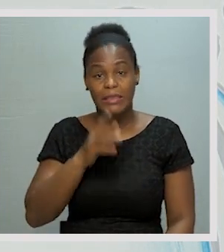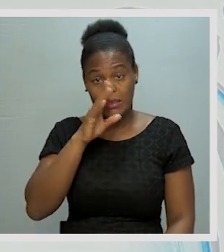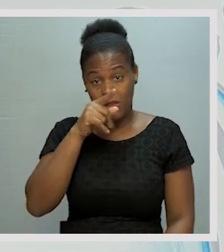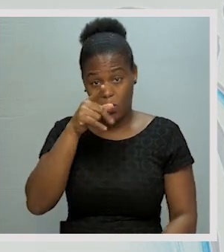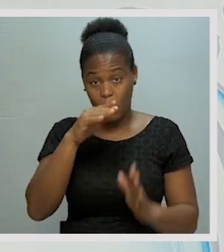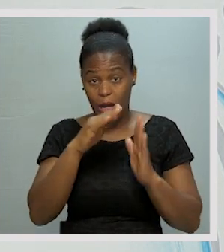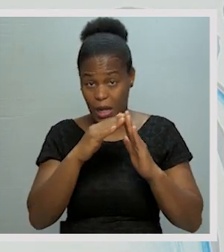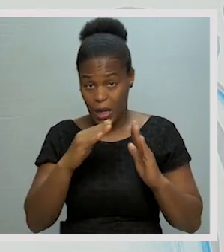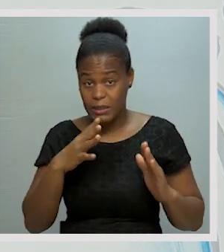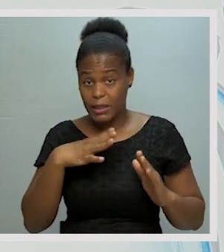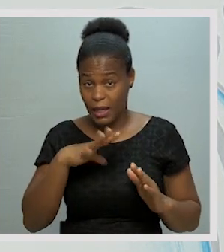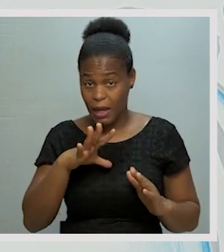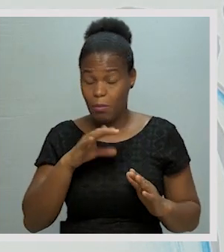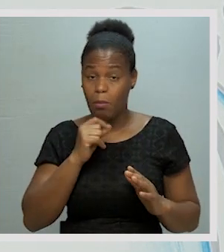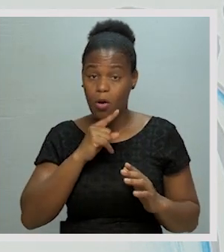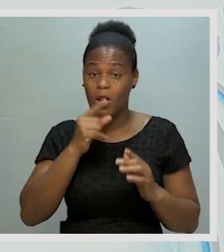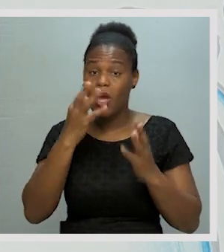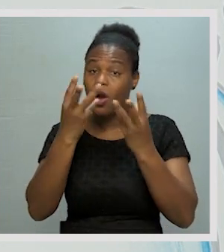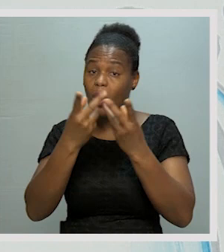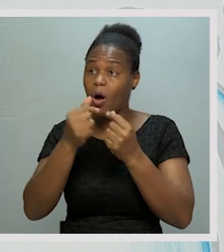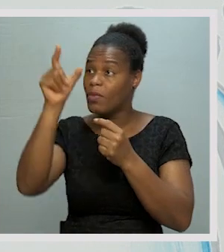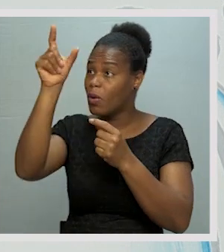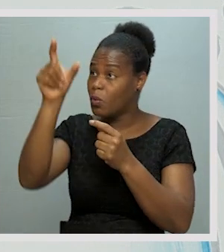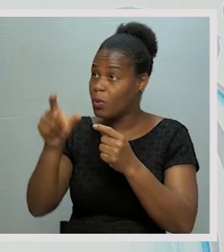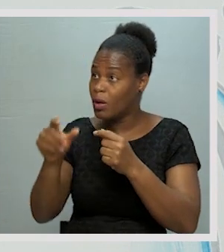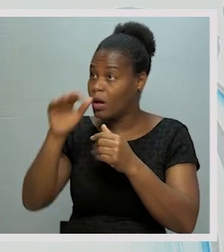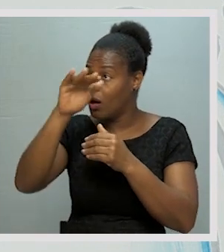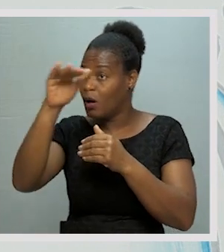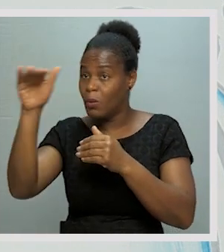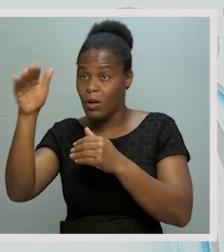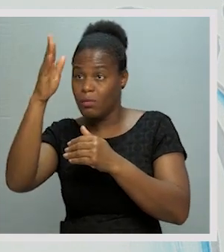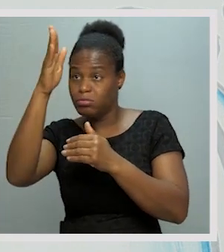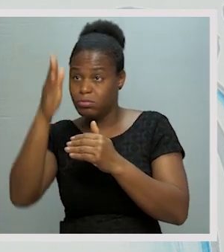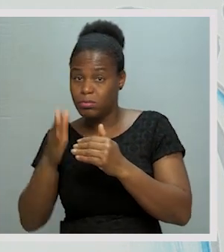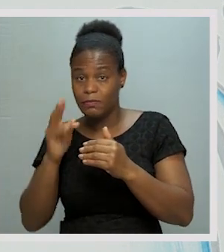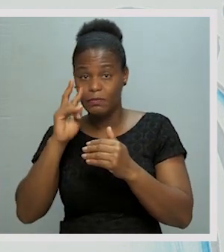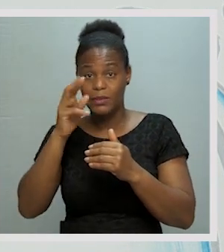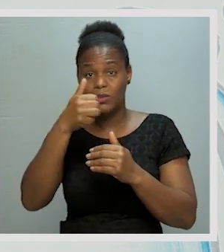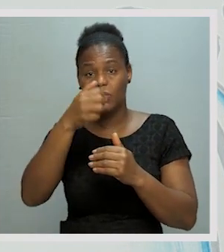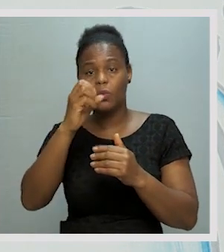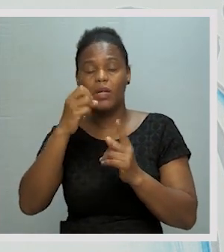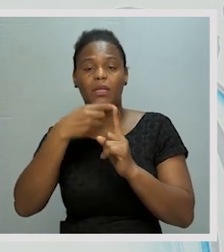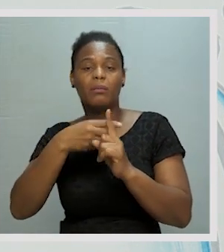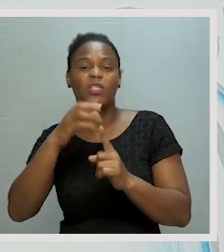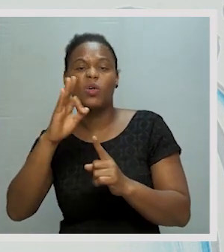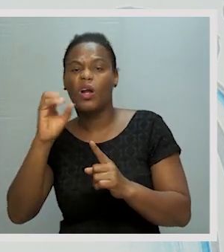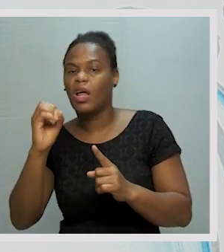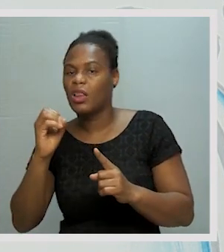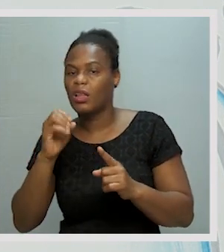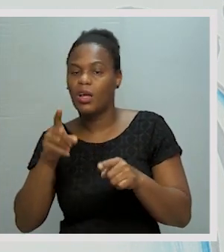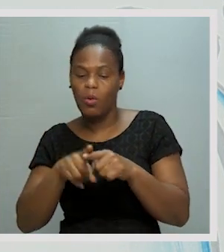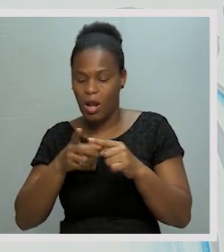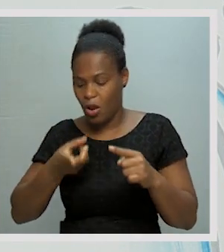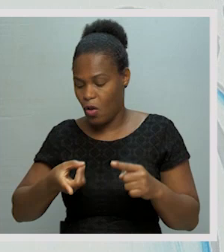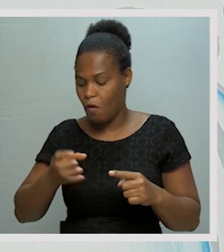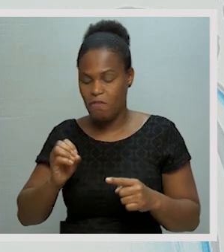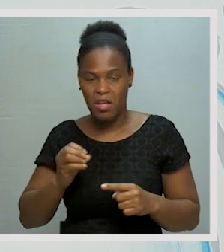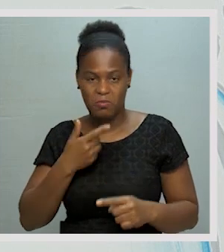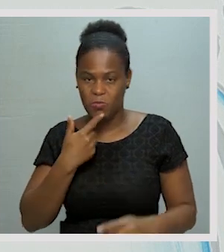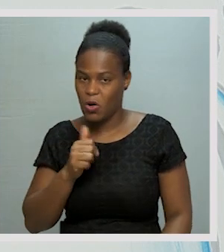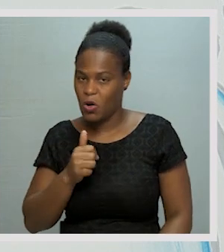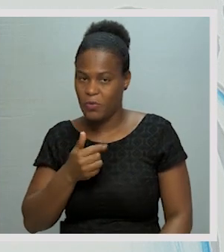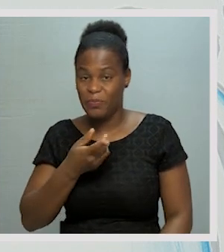Ligar esses números para podermos obter 100. Por exemplo, se